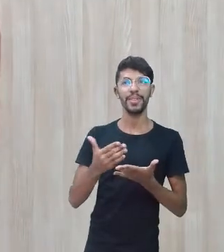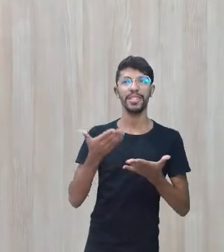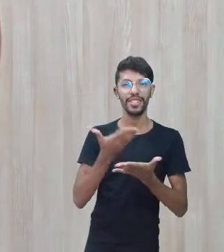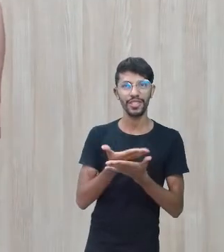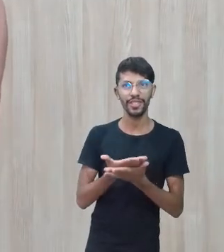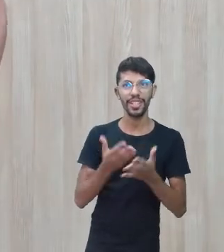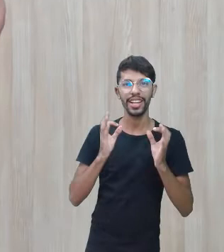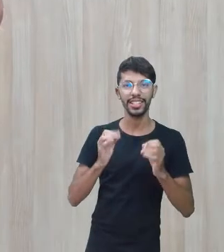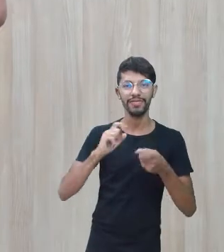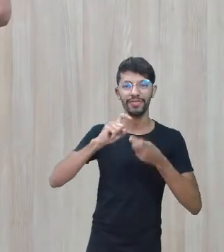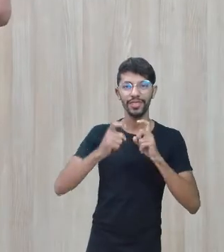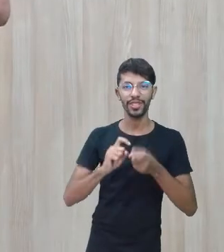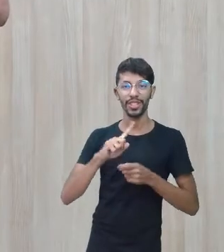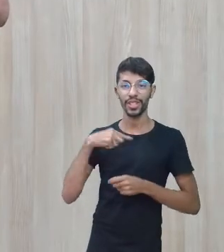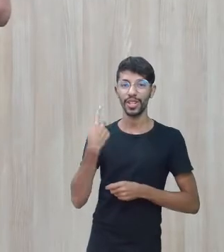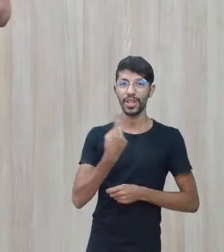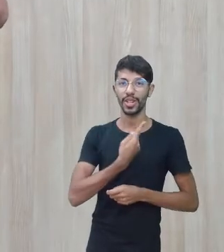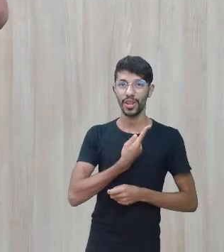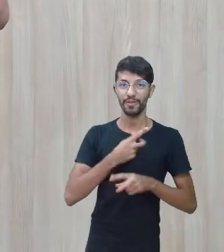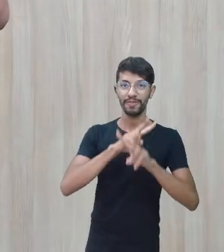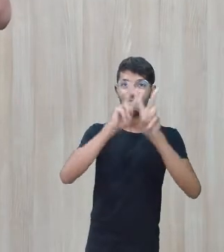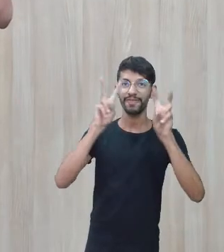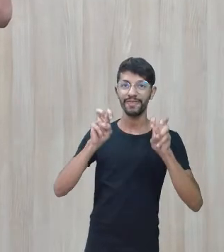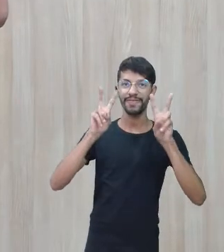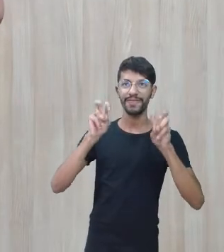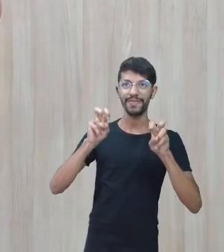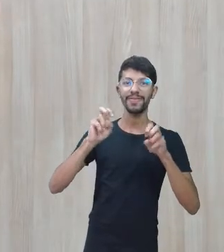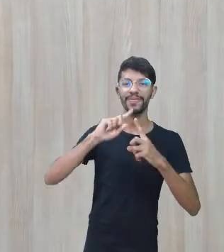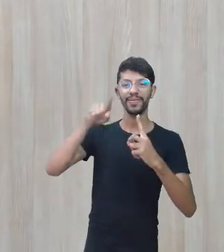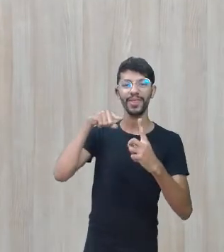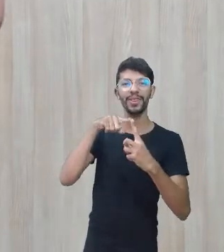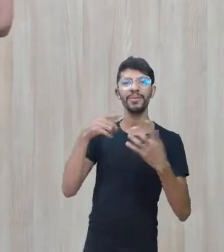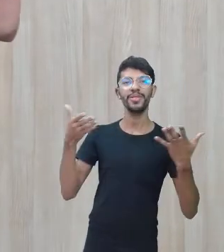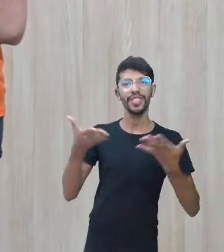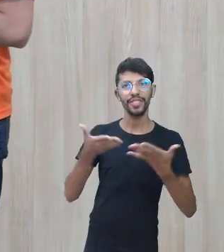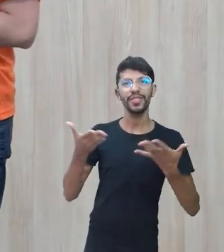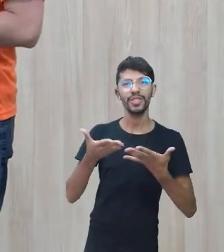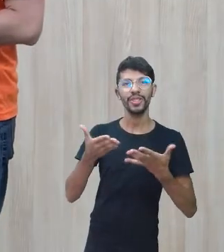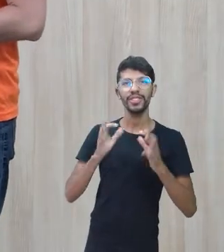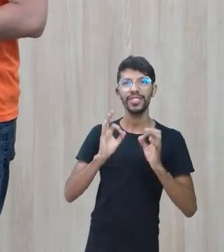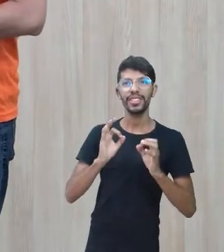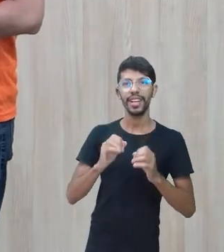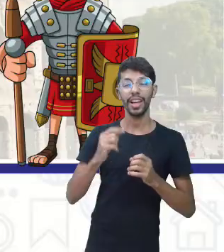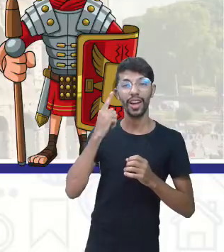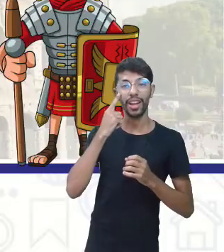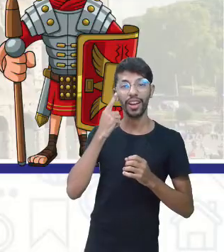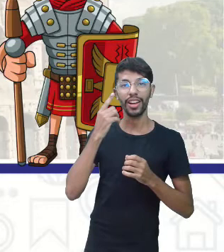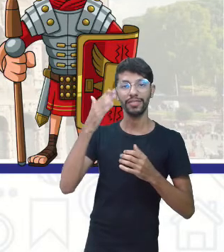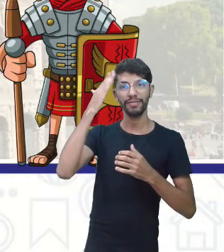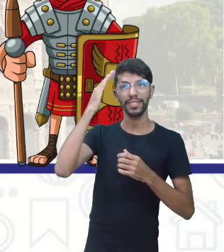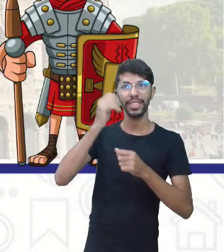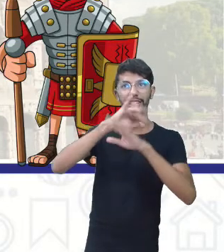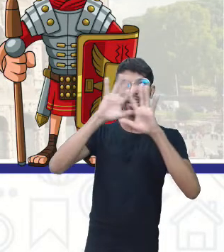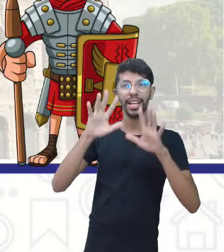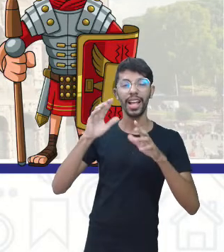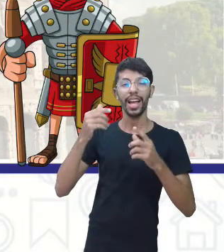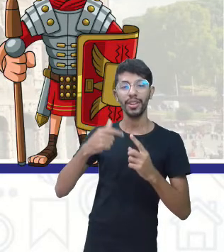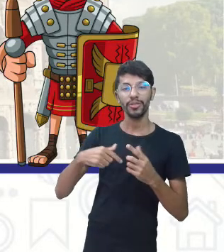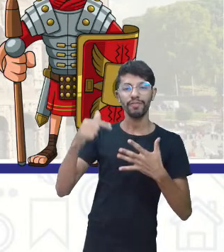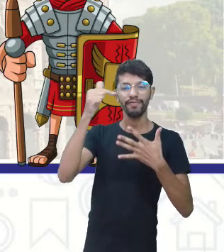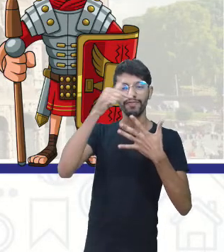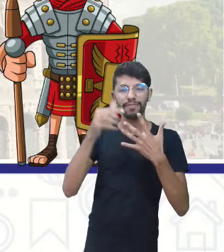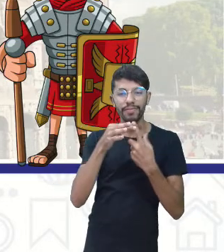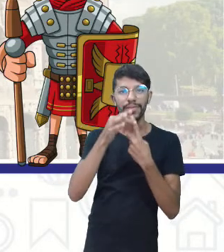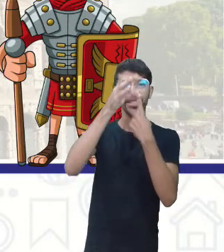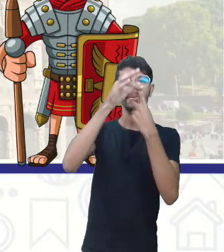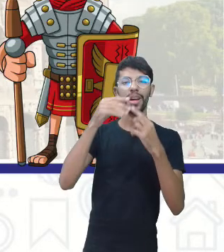a discutir aqui a nossa temática. Então, nosso objetivo de hoje é compreender os principais motivos que levaram à queda